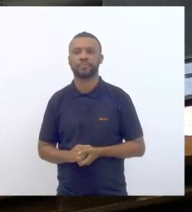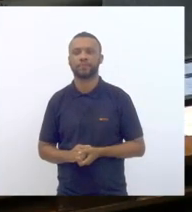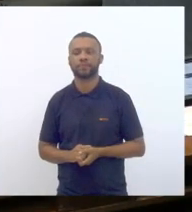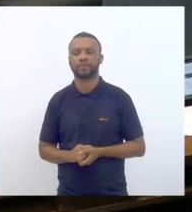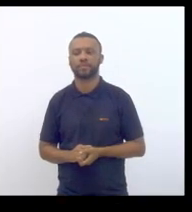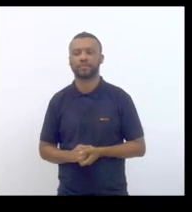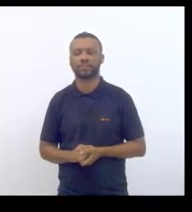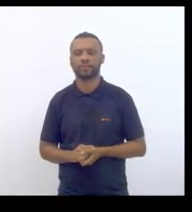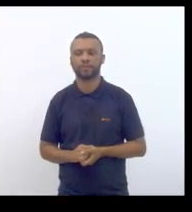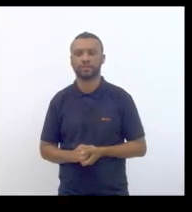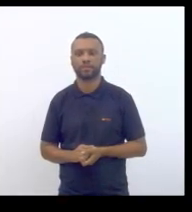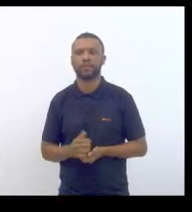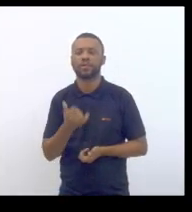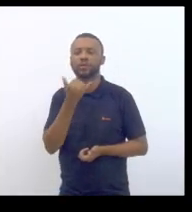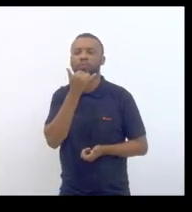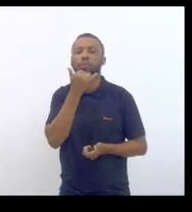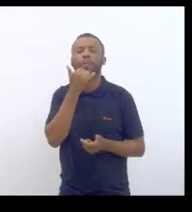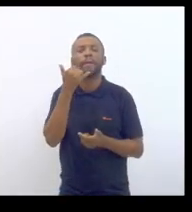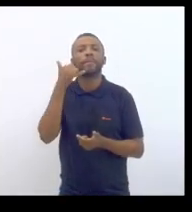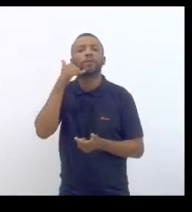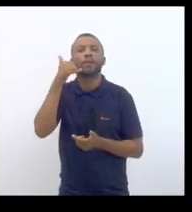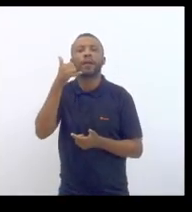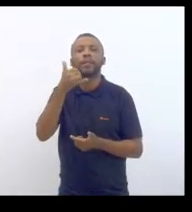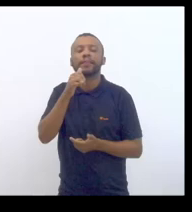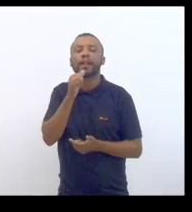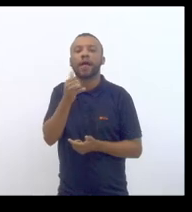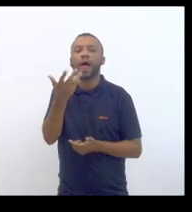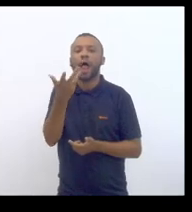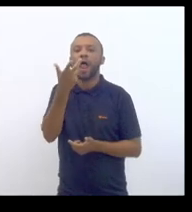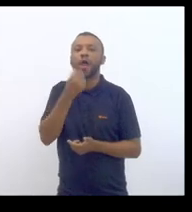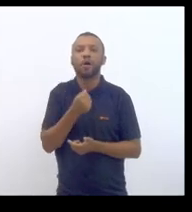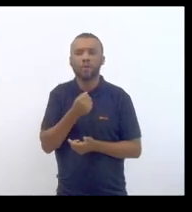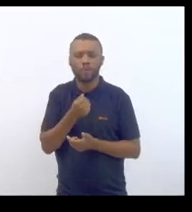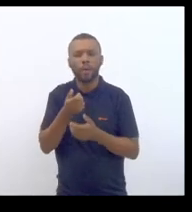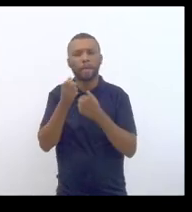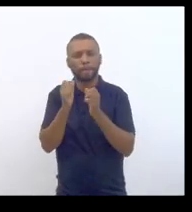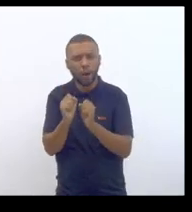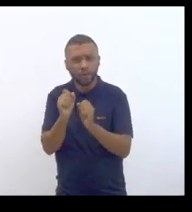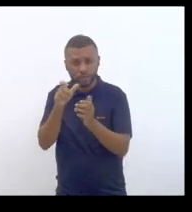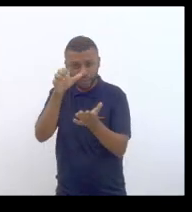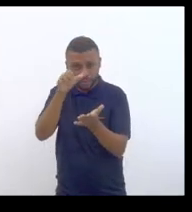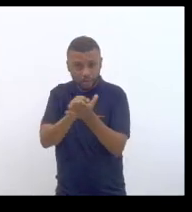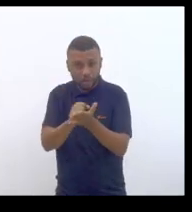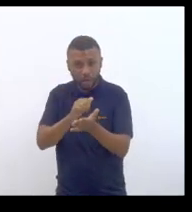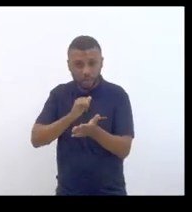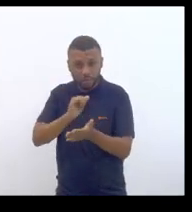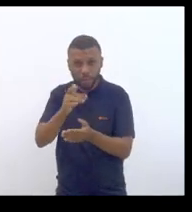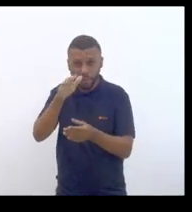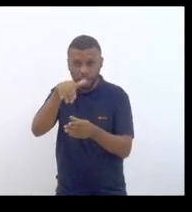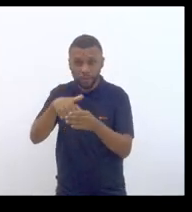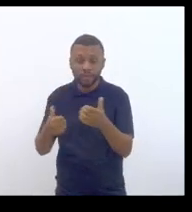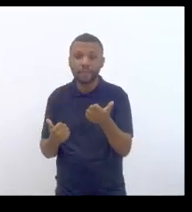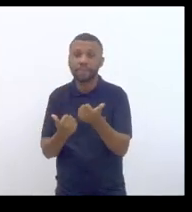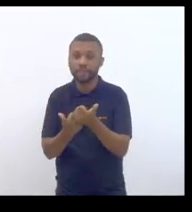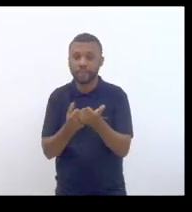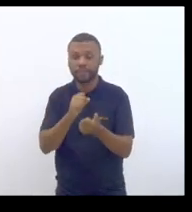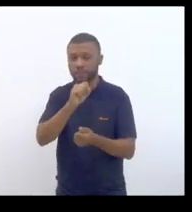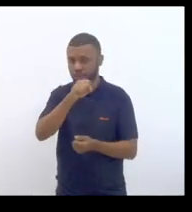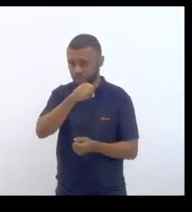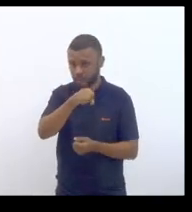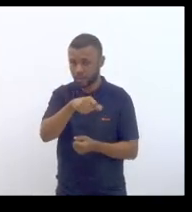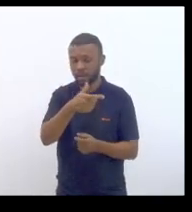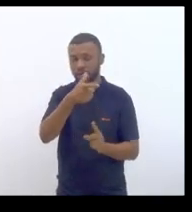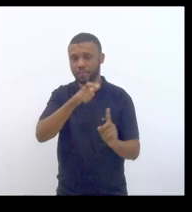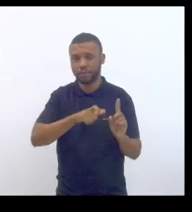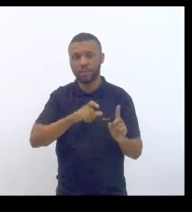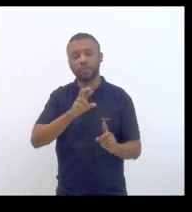Presidente, é que eu tô com um problema, meu celular está acabando a bateria aqui. Eu podia deixar já consignado meu voto favorável ao